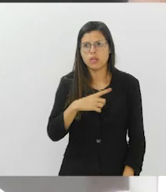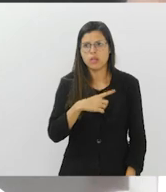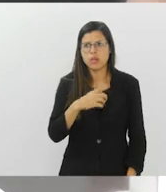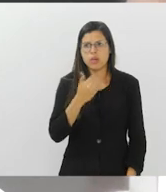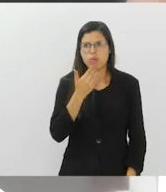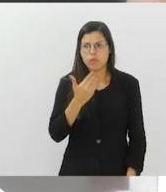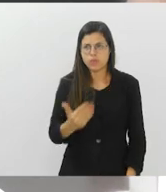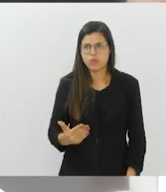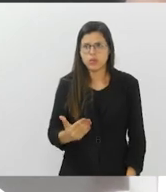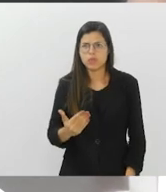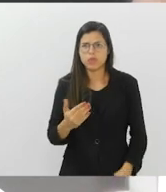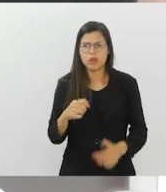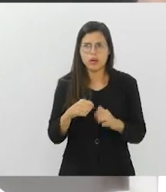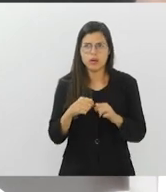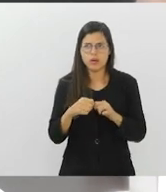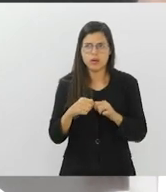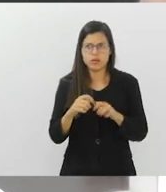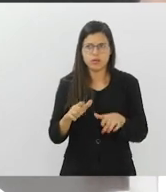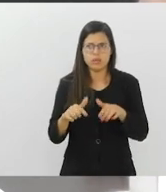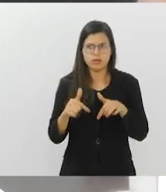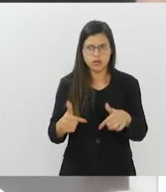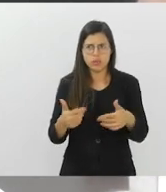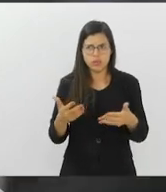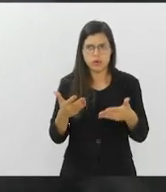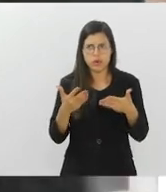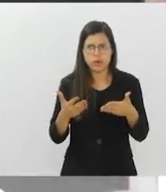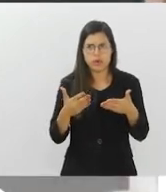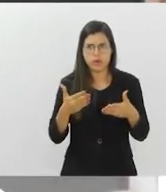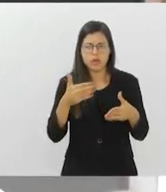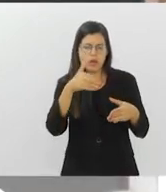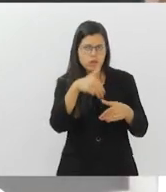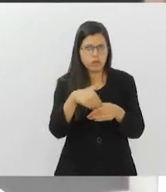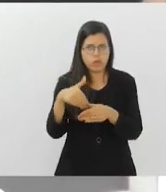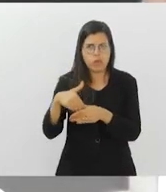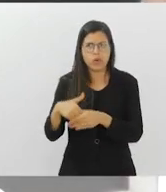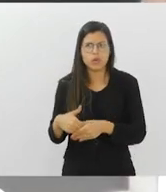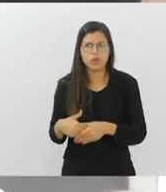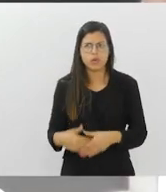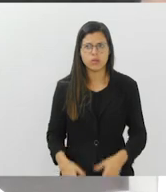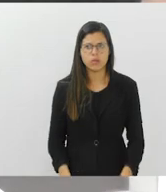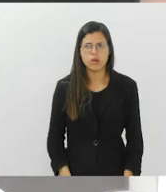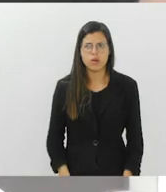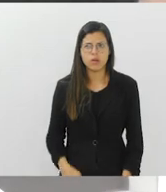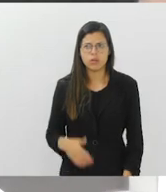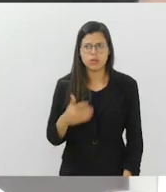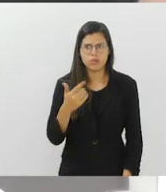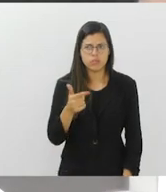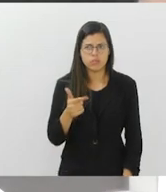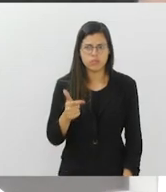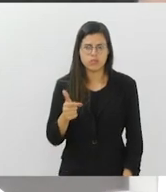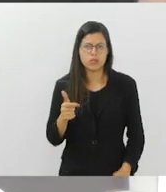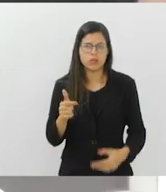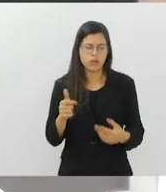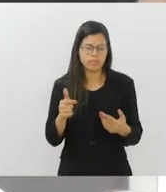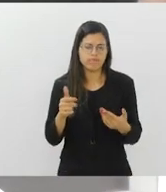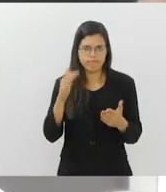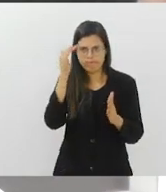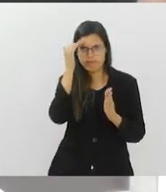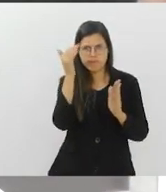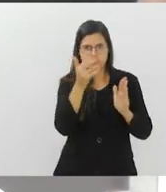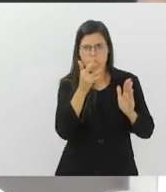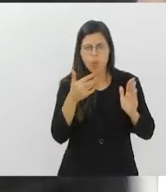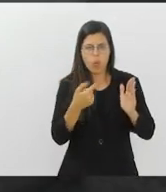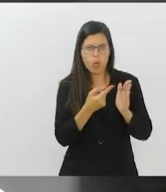uma intervenção. Queria deliberar com os pares, e só assim que não haja nenhuma quebra de regimento. Mas gostaria de